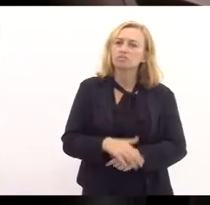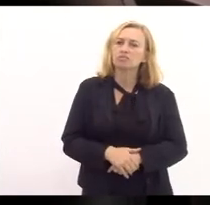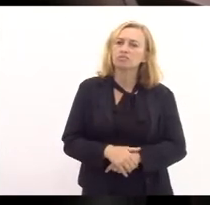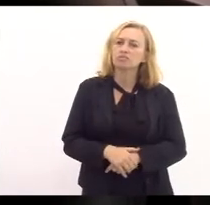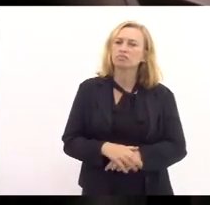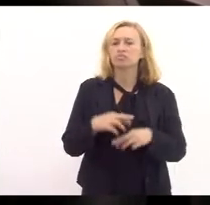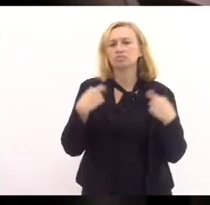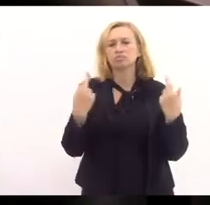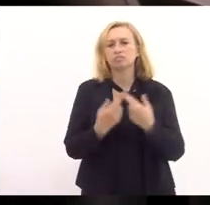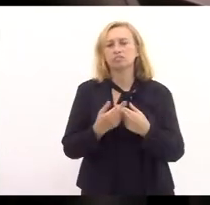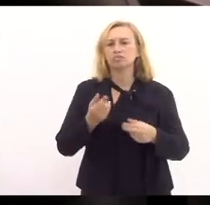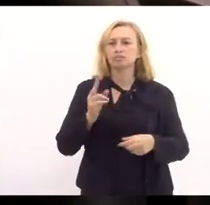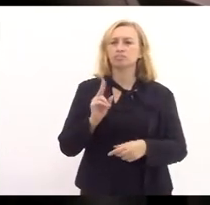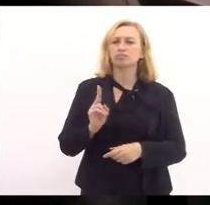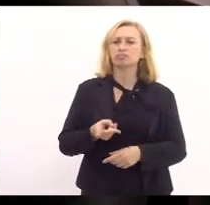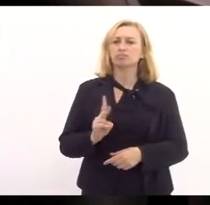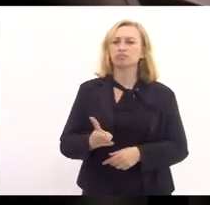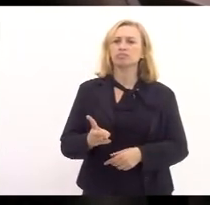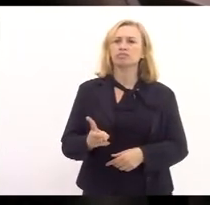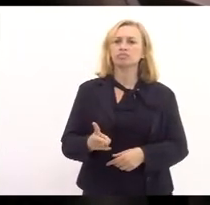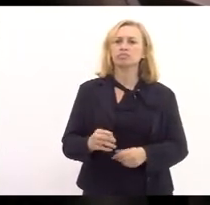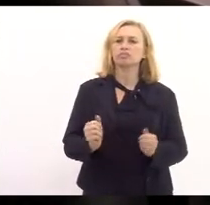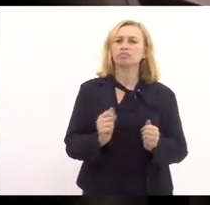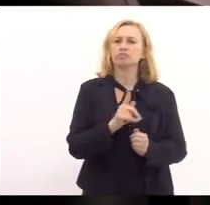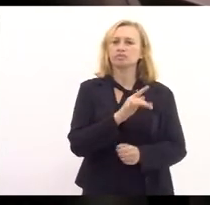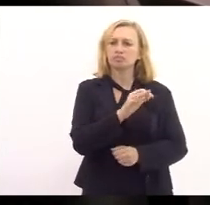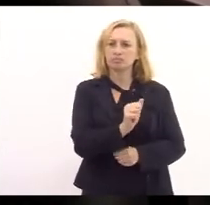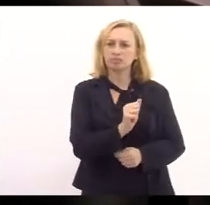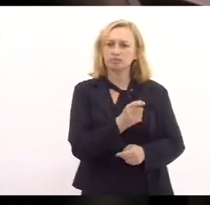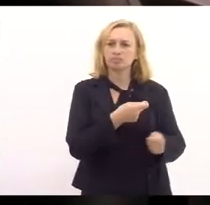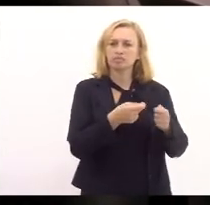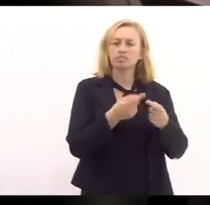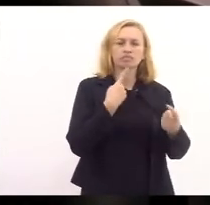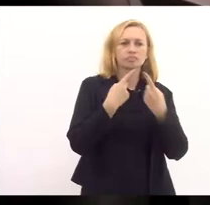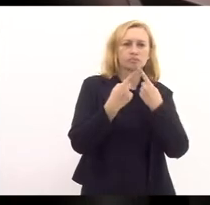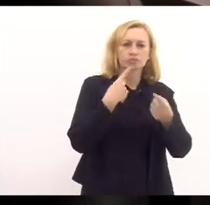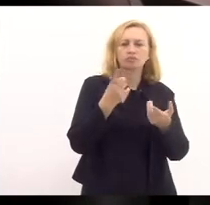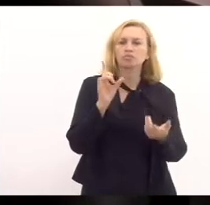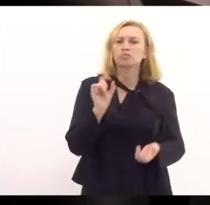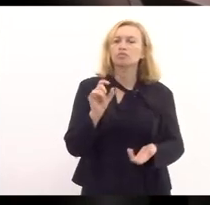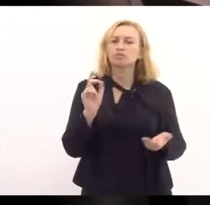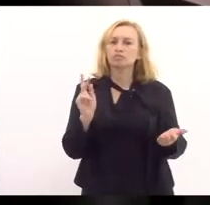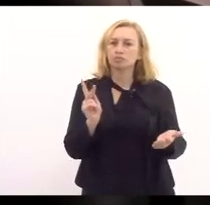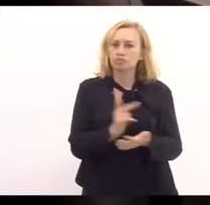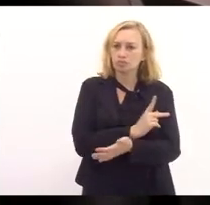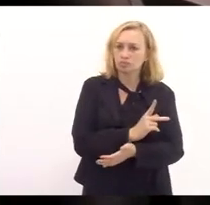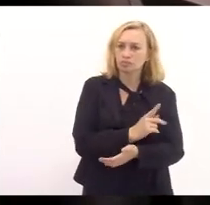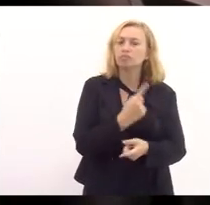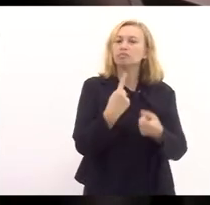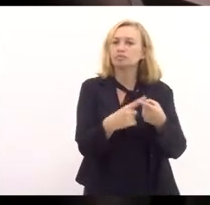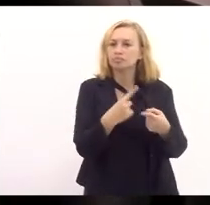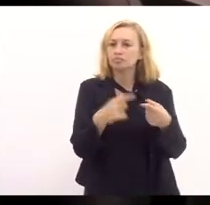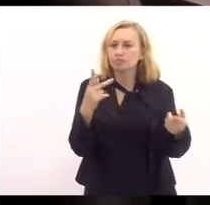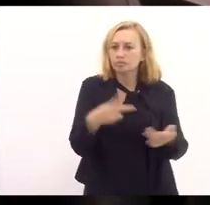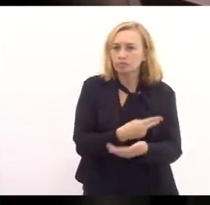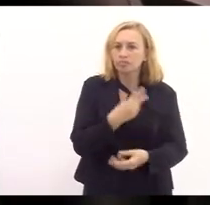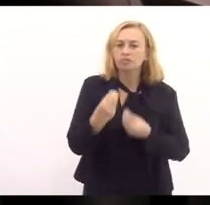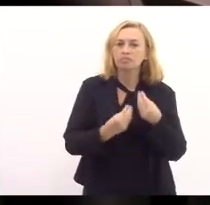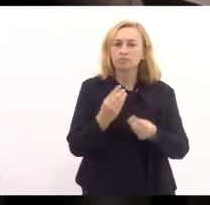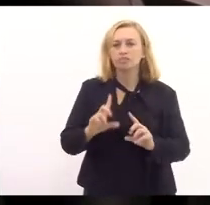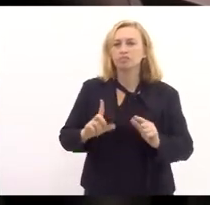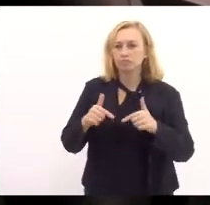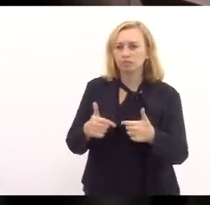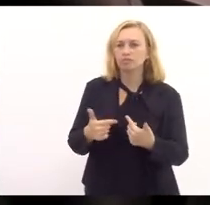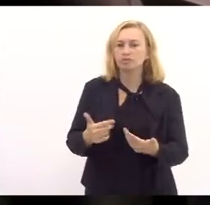constantes reuniões que são feitas envolvendo inclusive a agência, onde se discute o que acontece, por que acontece e como lidar com a questão. Verificar qual é